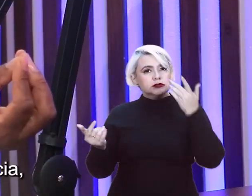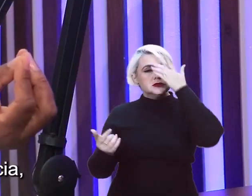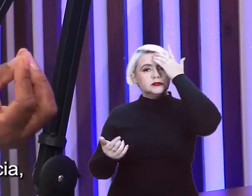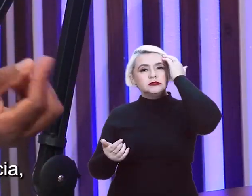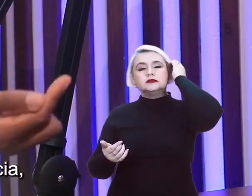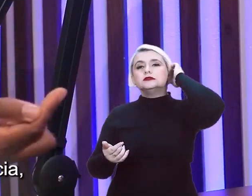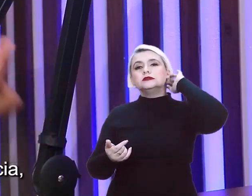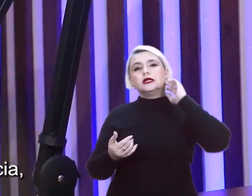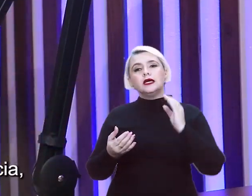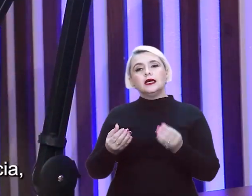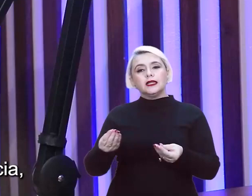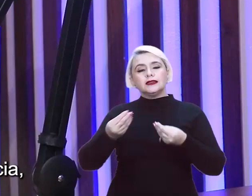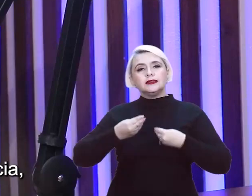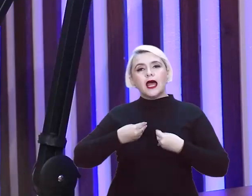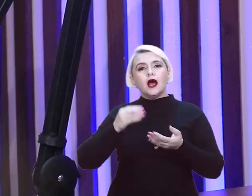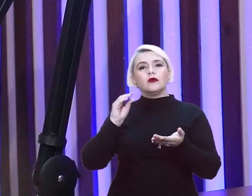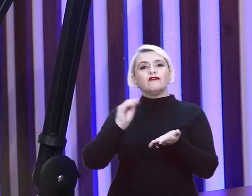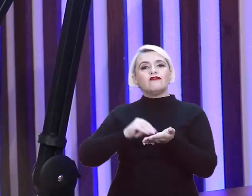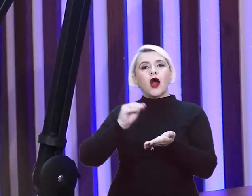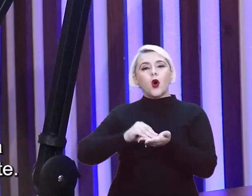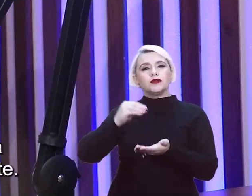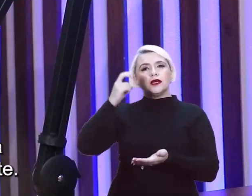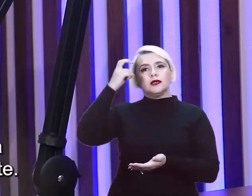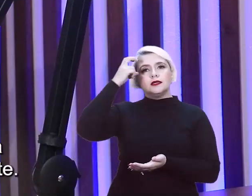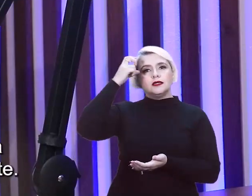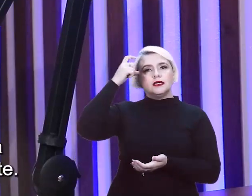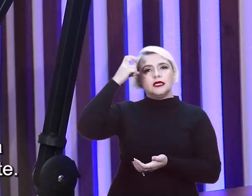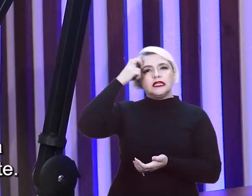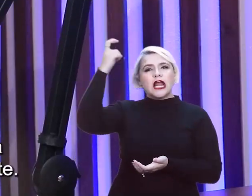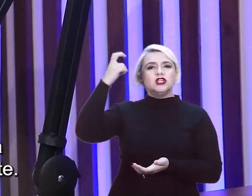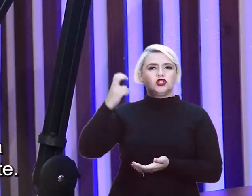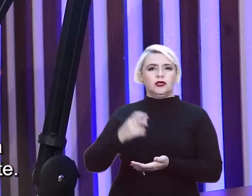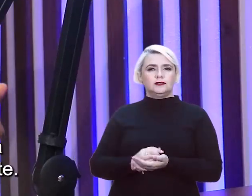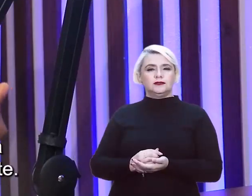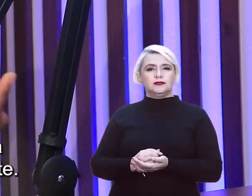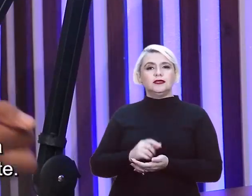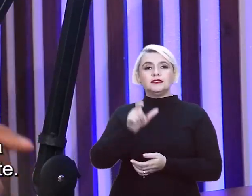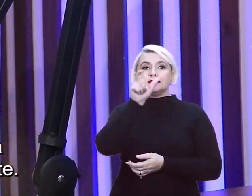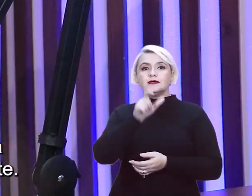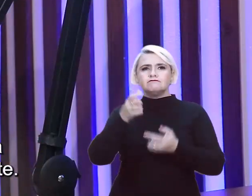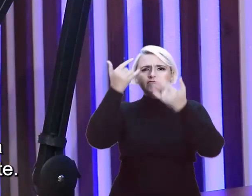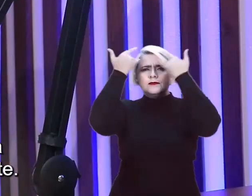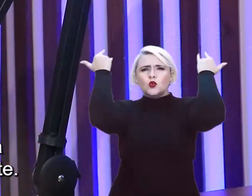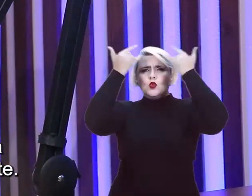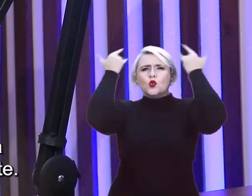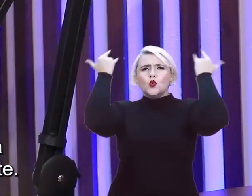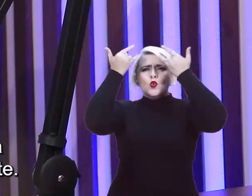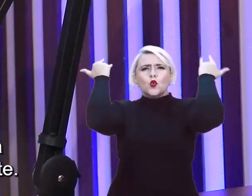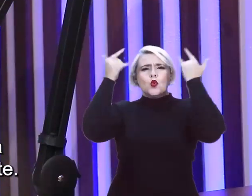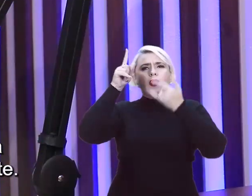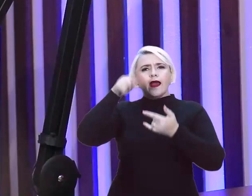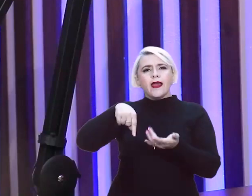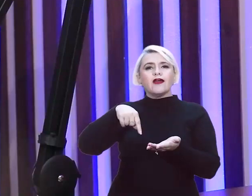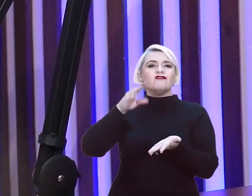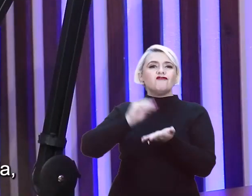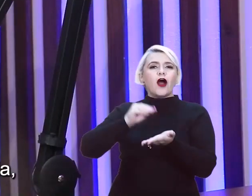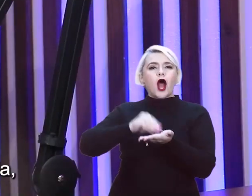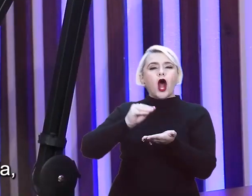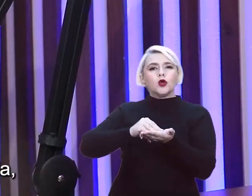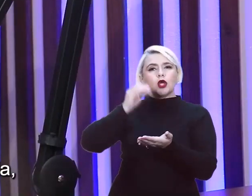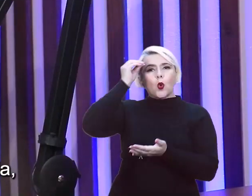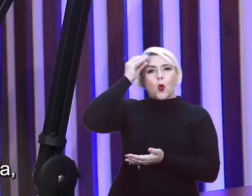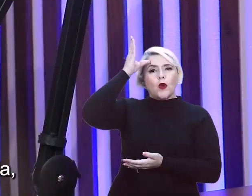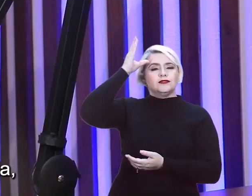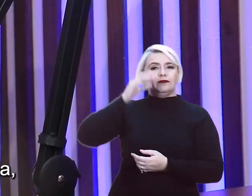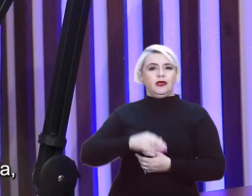ela é alimentada pela ignorância. O ganancioso, a gananciosa, é, antes de tudo, um ignorante. É aquele